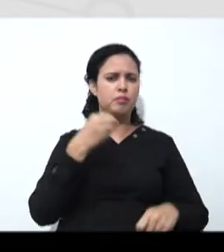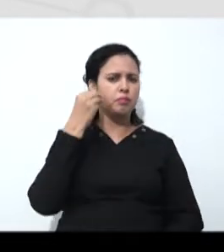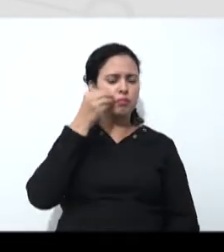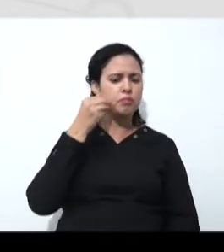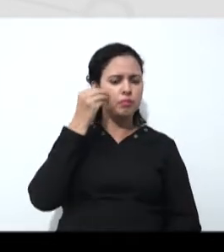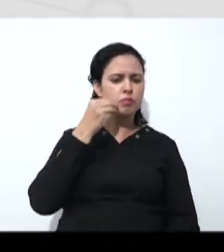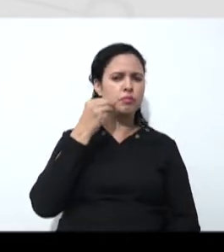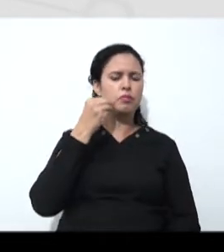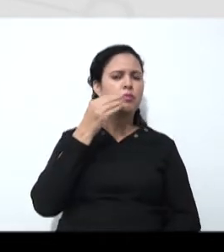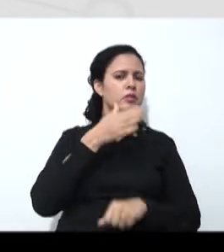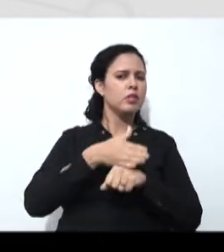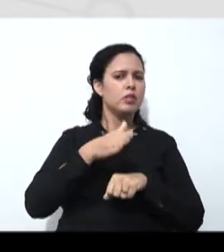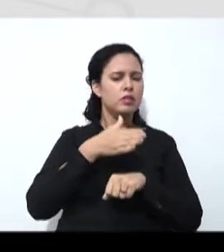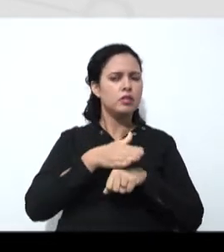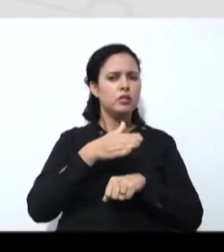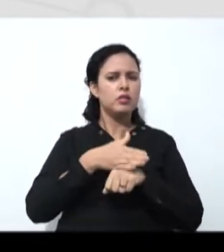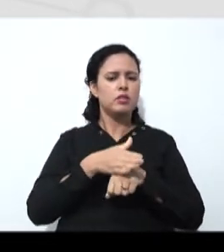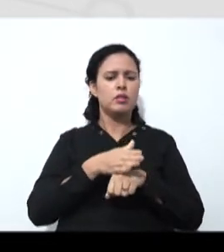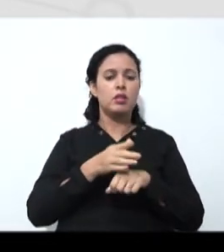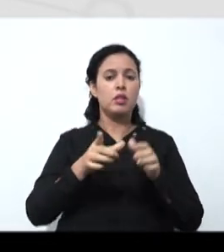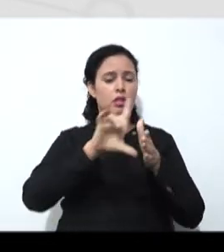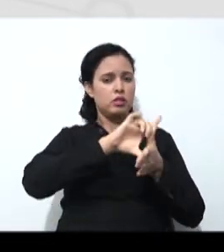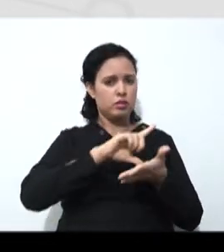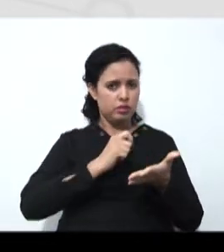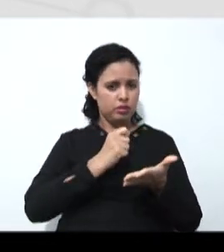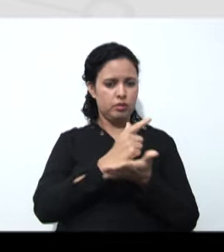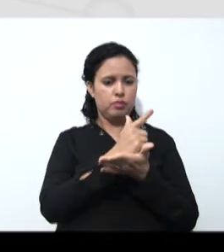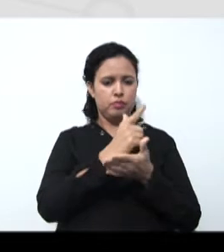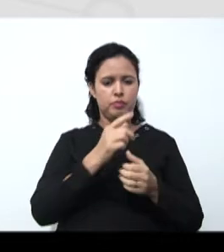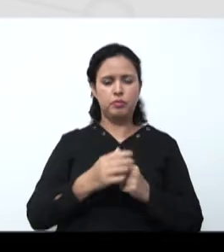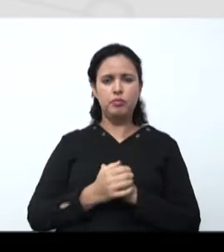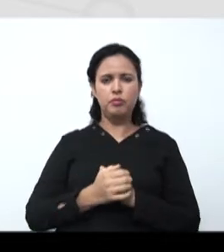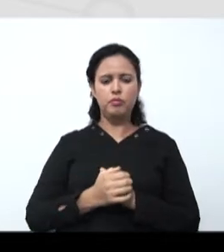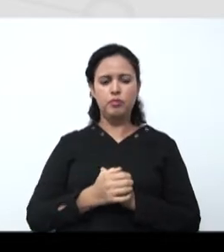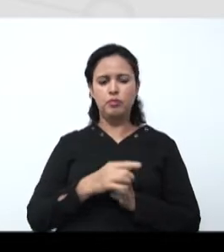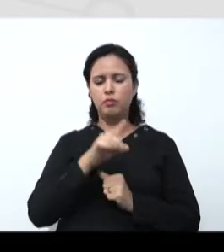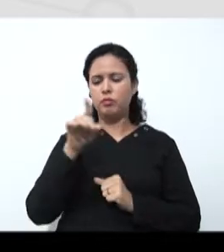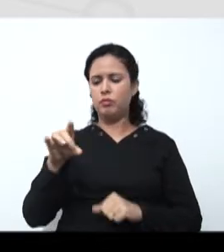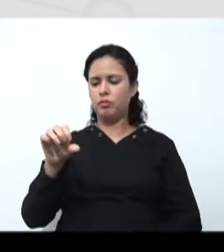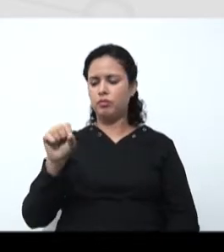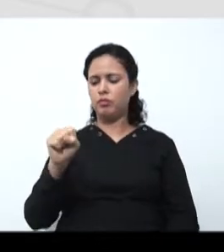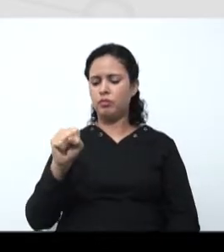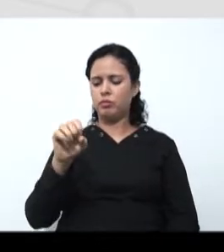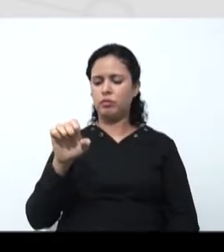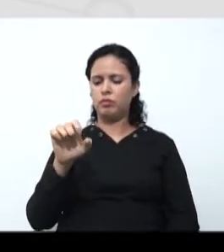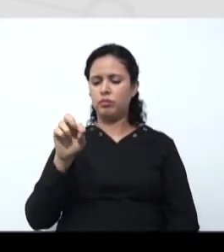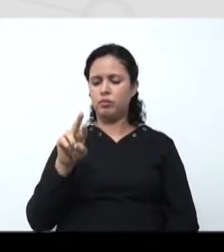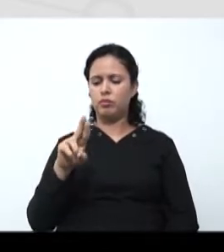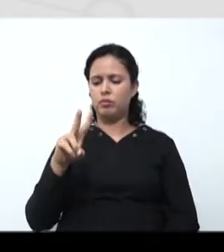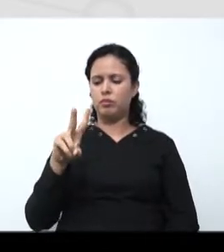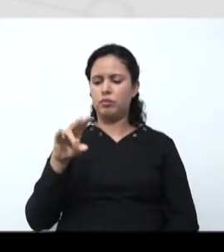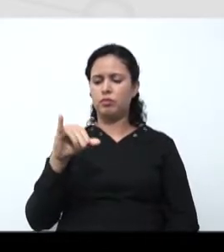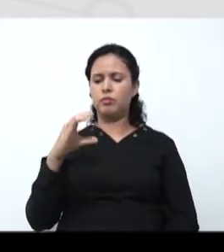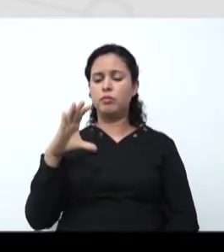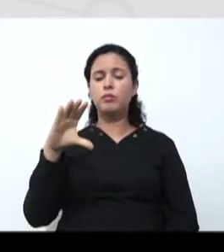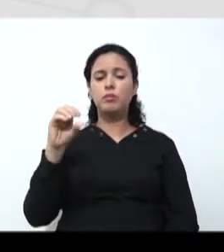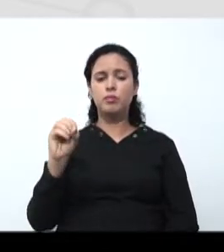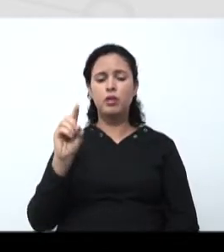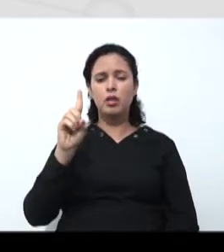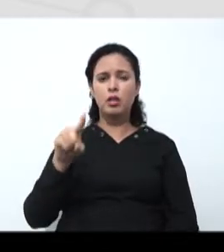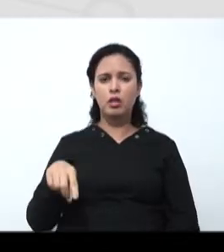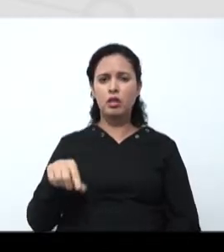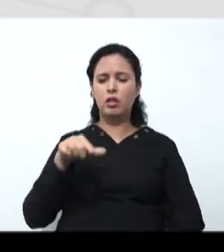experimentado, testado antes de serem comprados. Já os serviços, eles são produtos intangíveis. E aí a